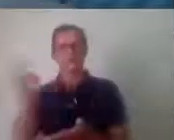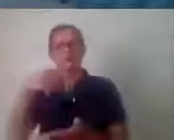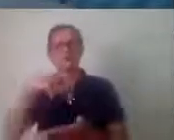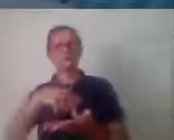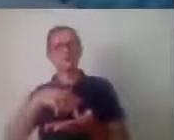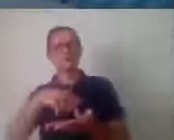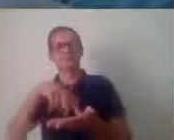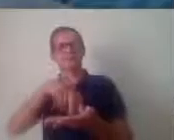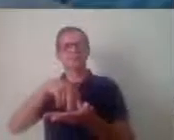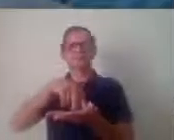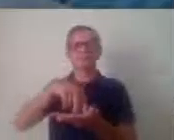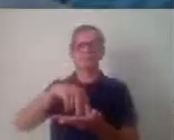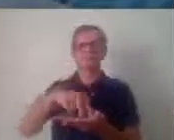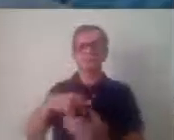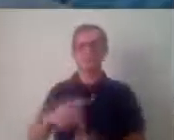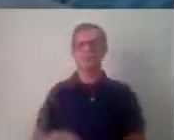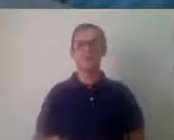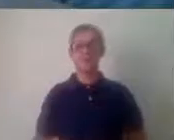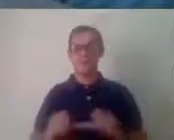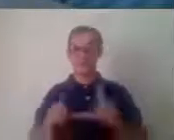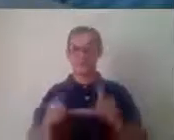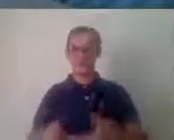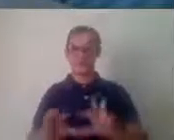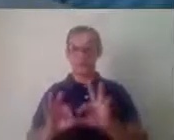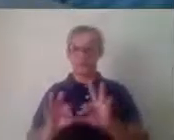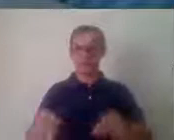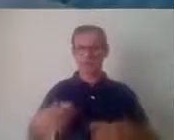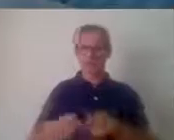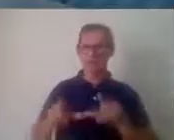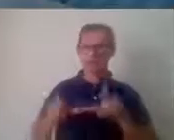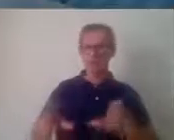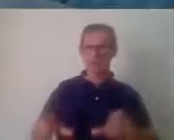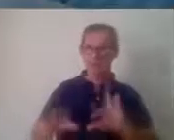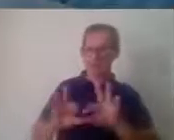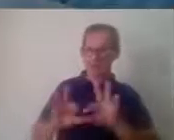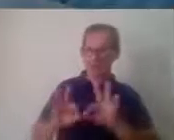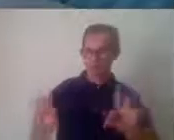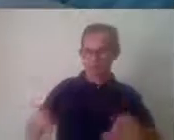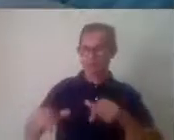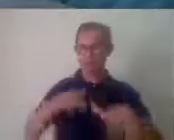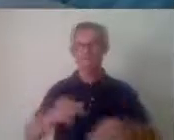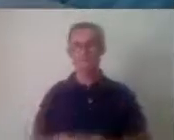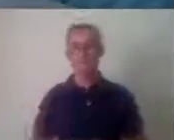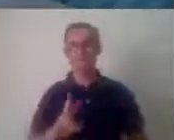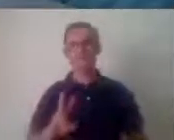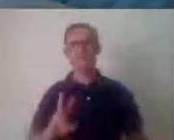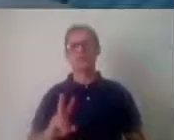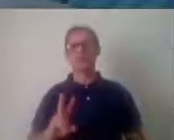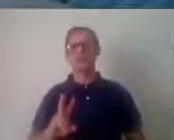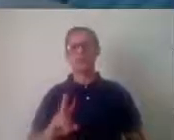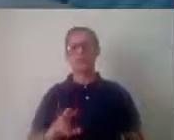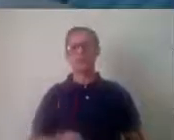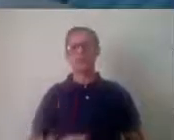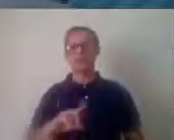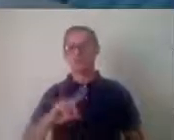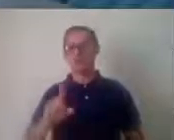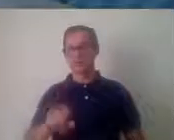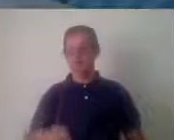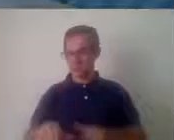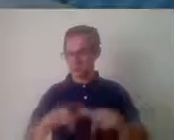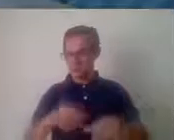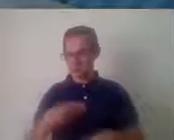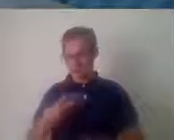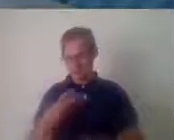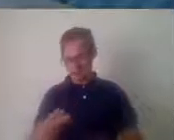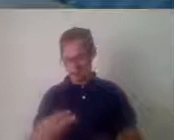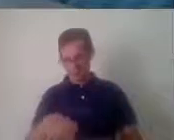de equilíbrio da sua placa fina. Por que placa fina? A gente só trabalha com 2 variáveis, a gente não trabalha com 3.